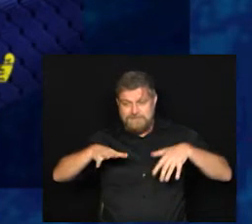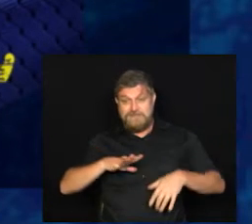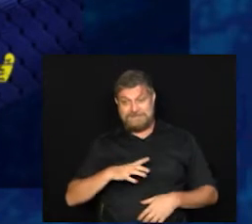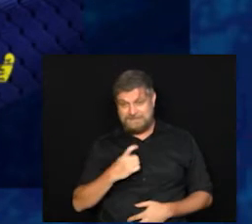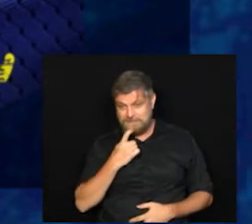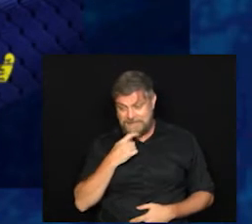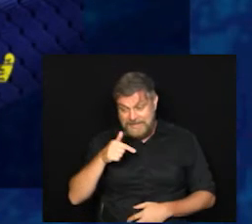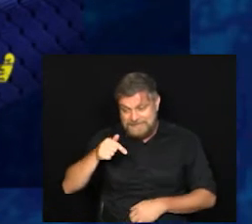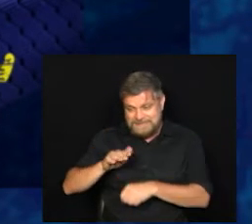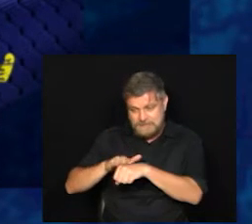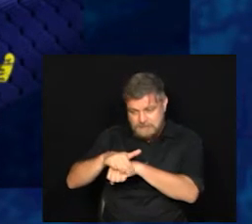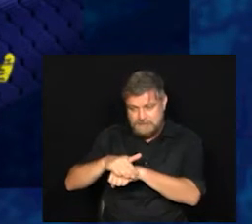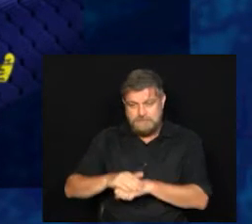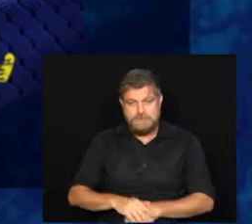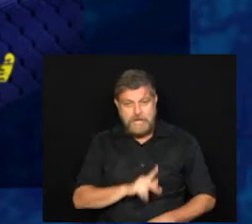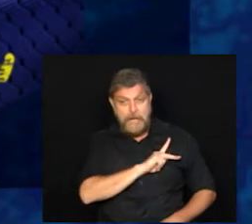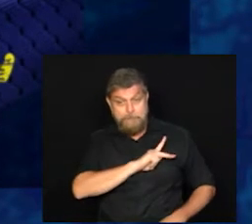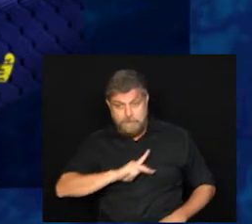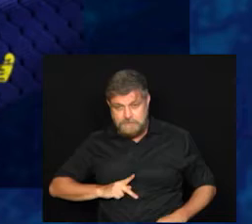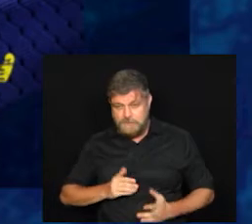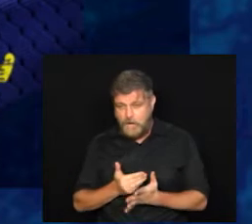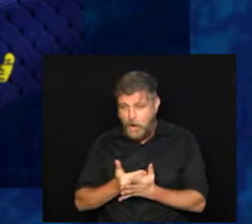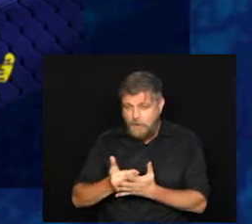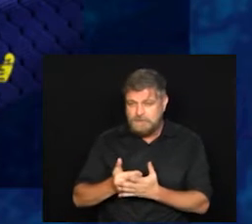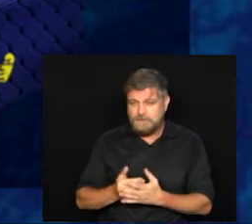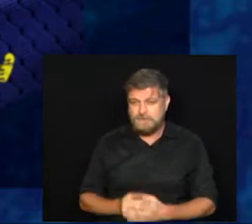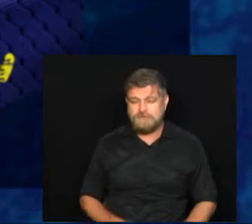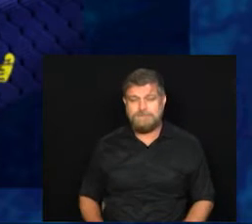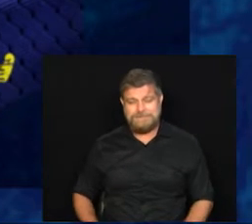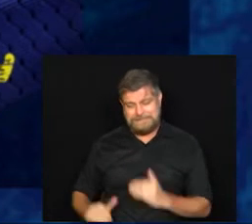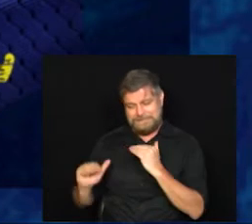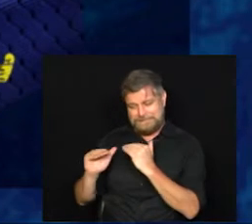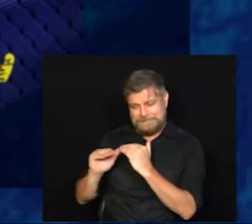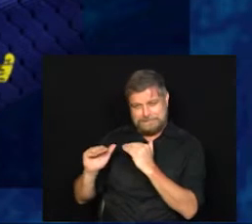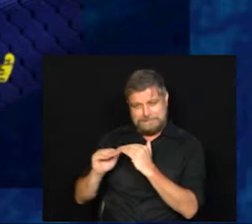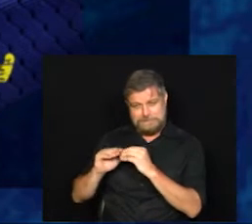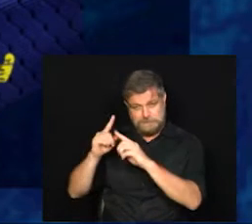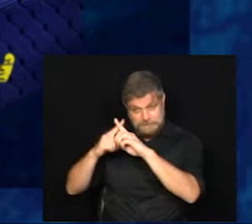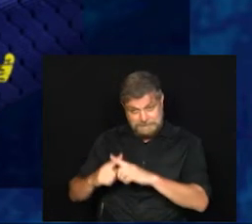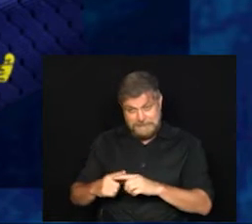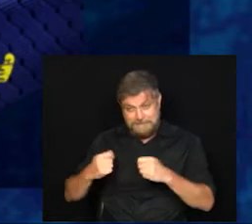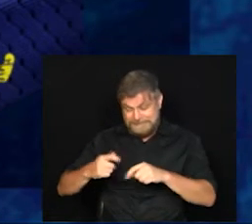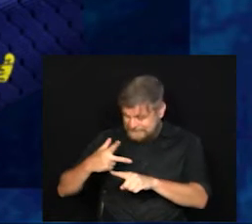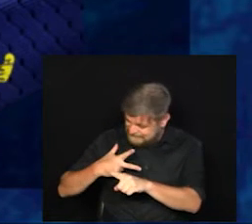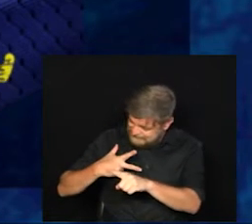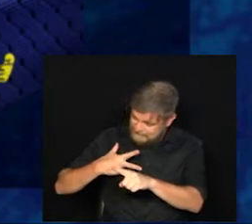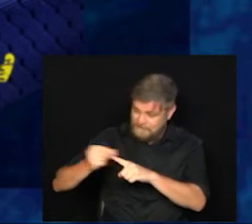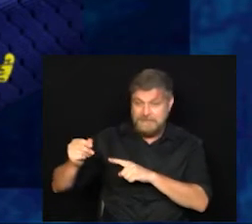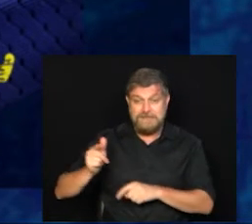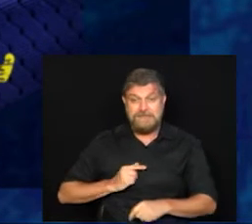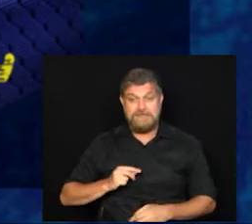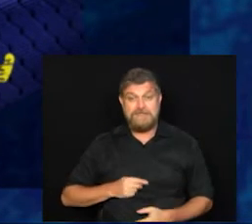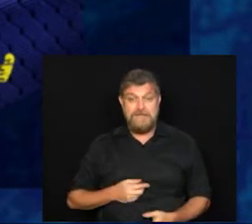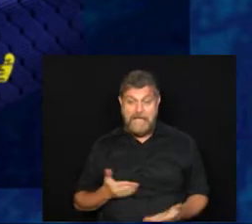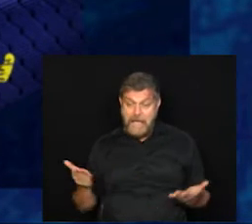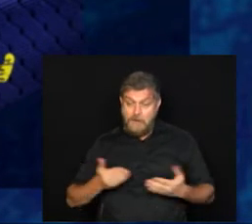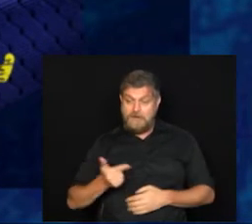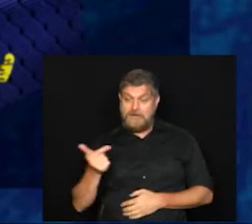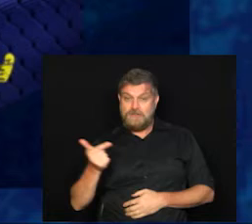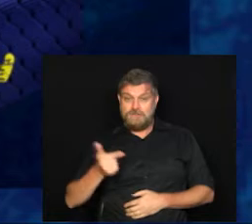da noite. Macaca, que estreou com um empate na competição, precisa da vitória também nesta segunda